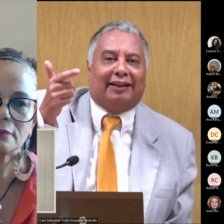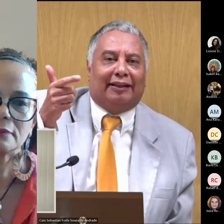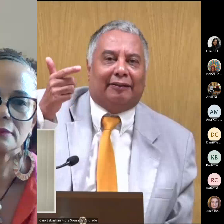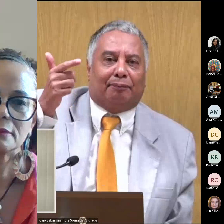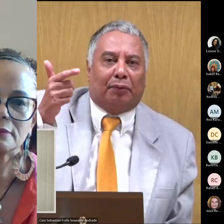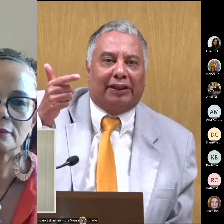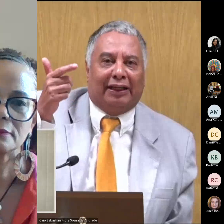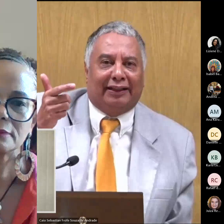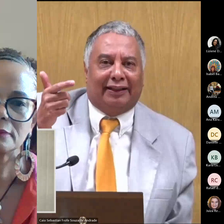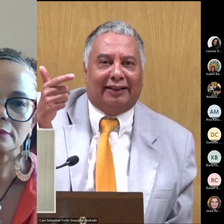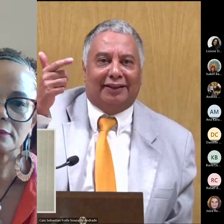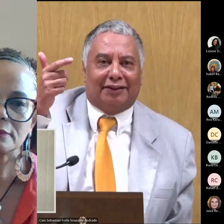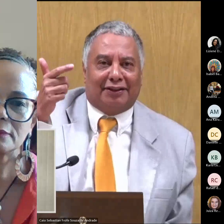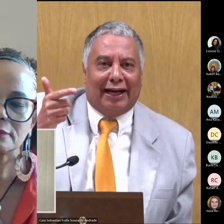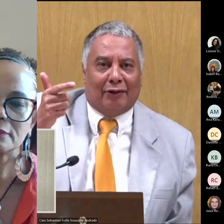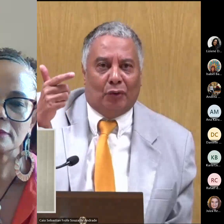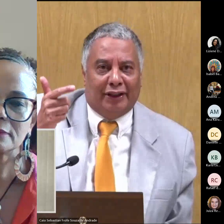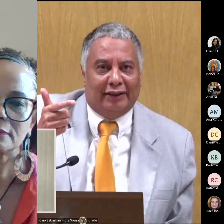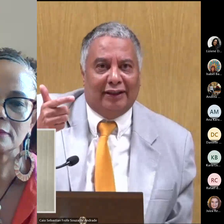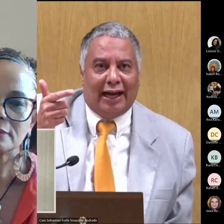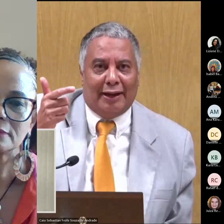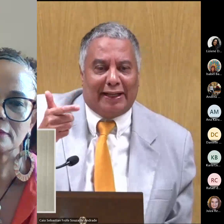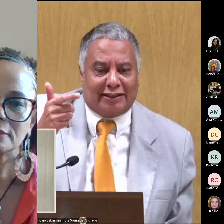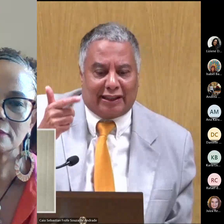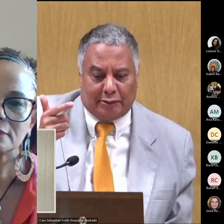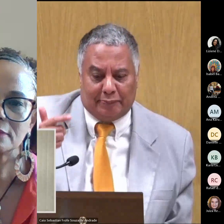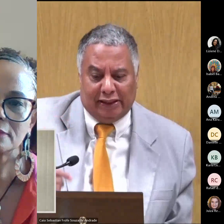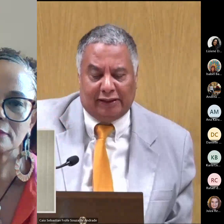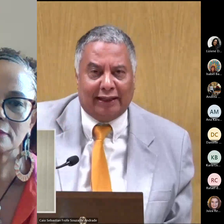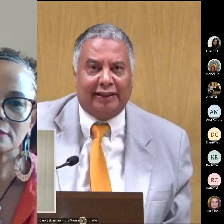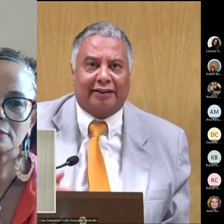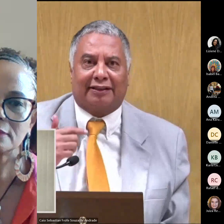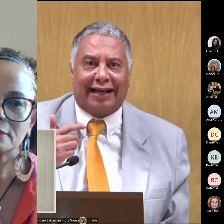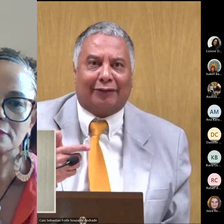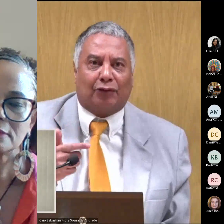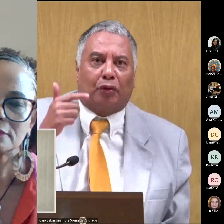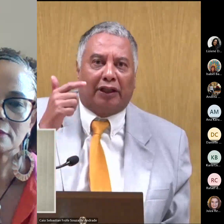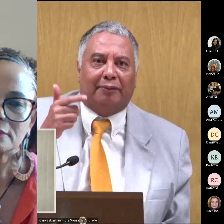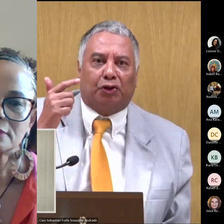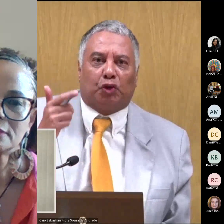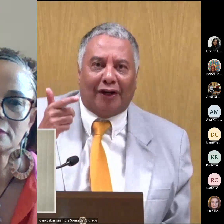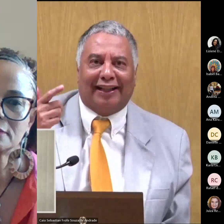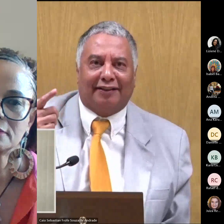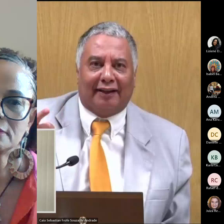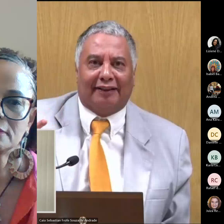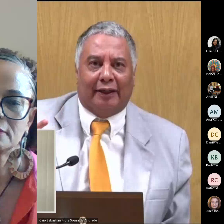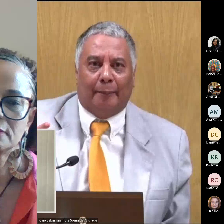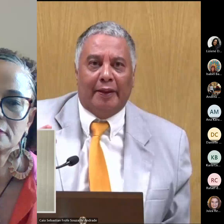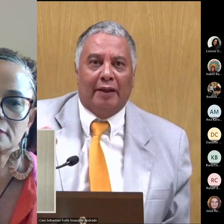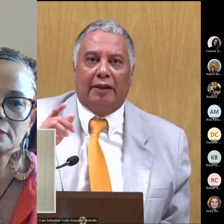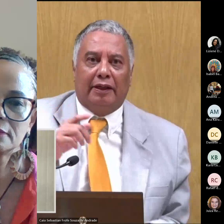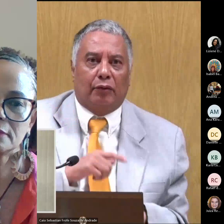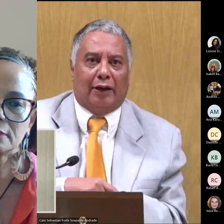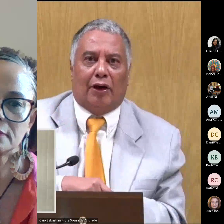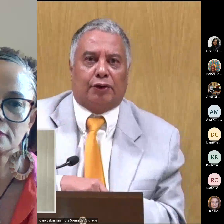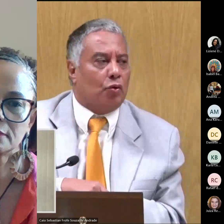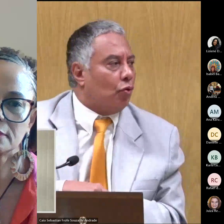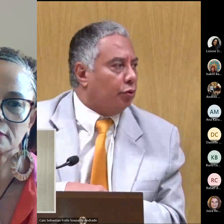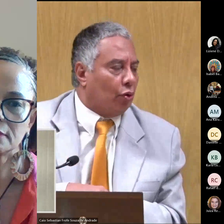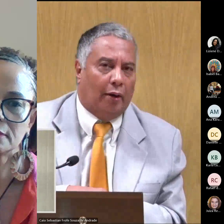que poderia se aguir a imprescritibilidade desse exatos do crime da história da escravidão e o